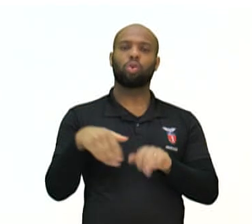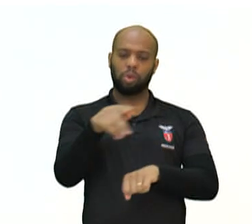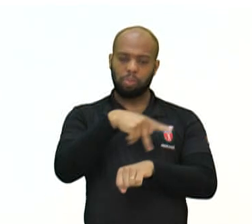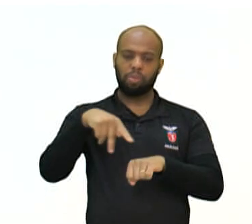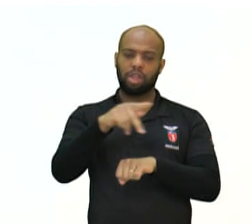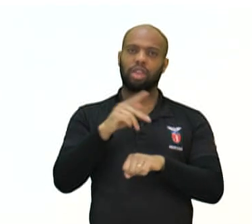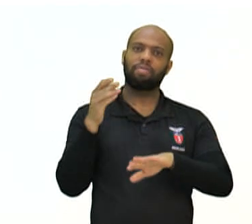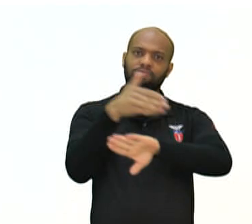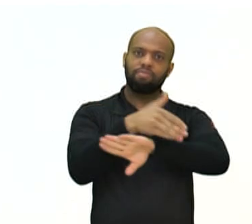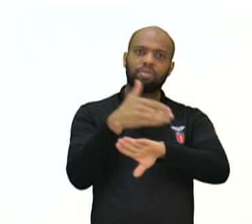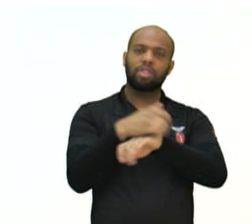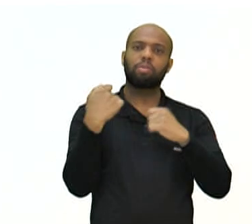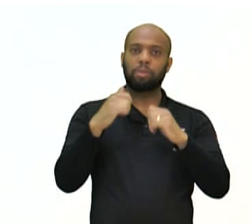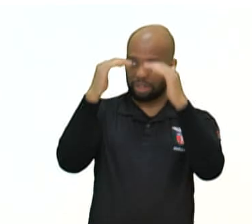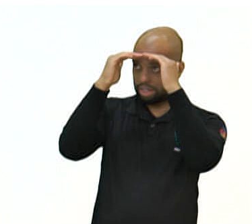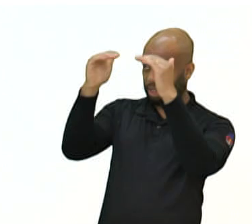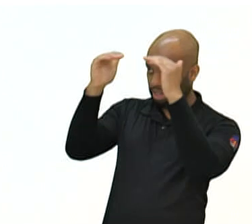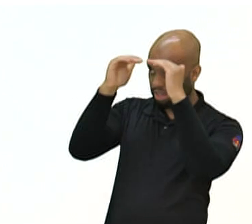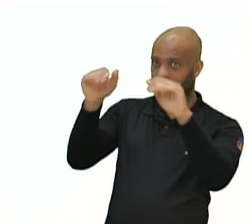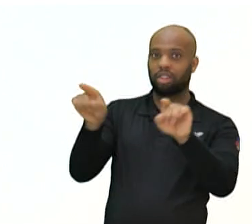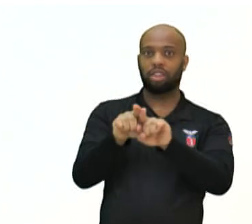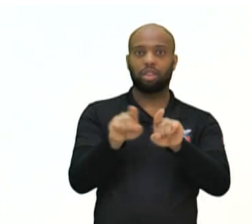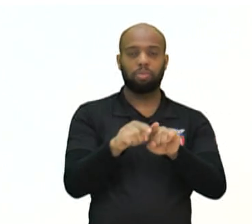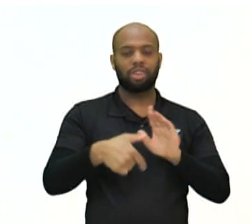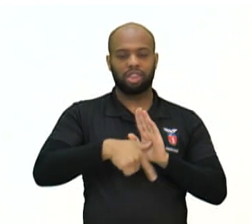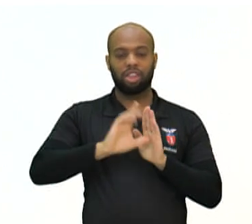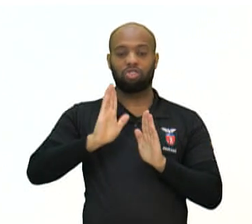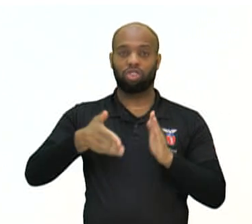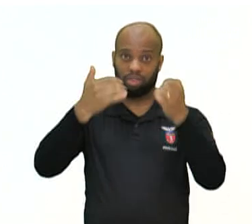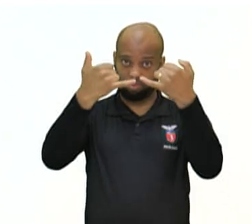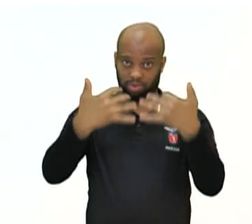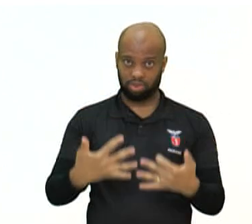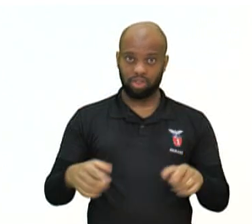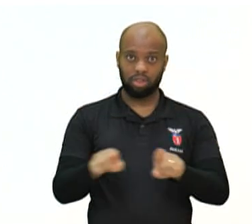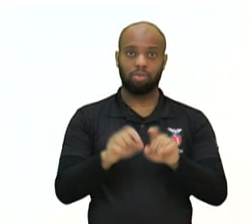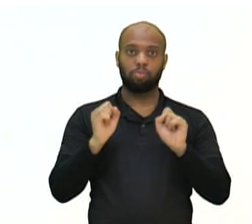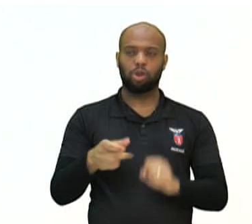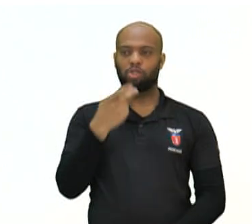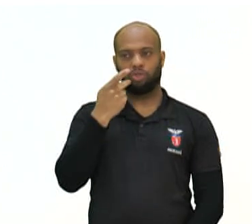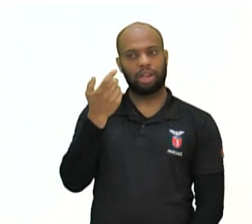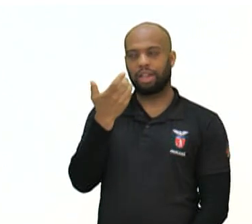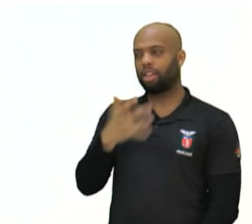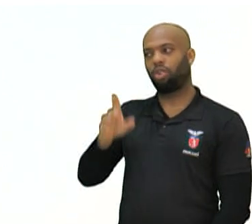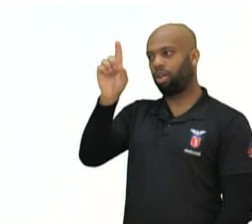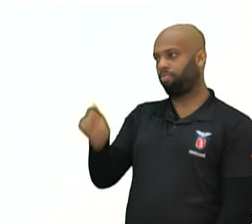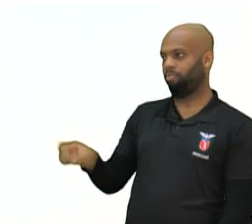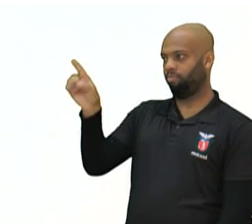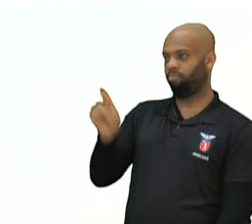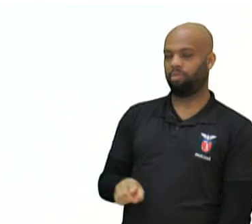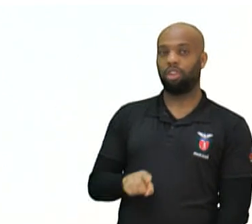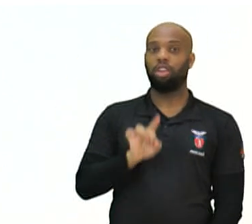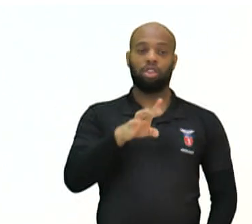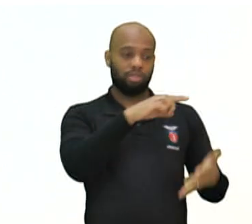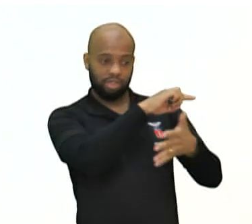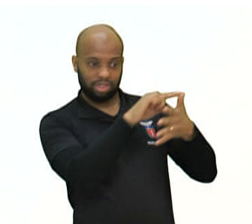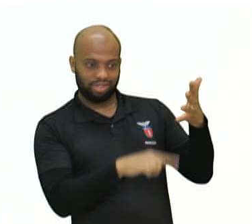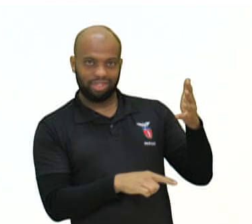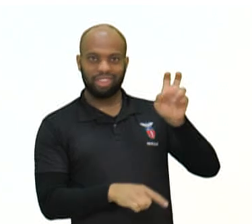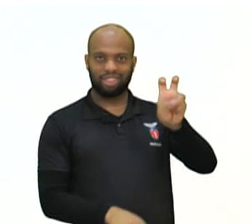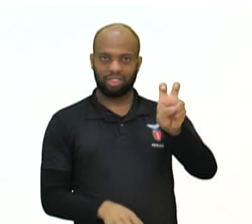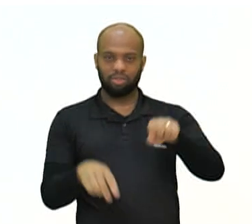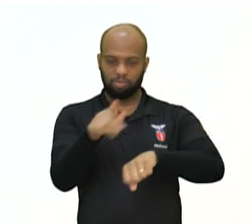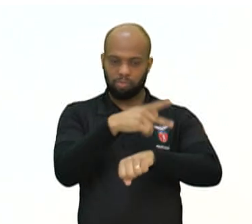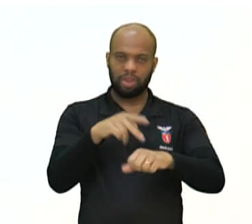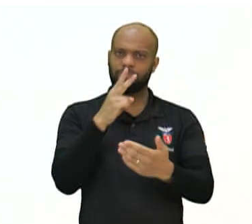as decisões do Conselho, e, como comentamos, o poder de veto. Somente esses 5 países, que são